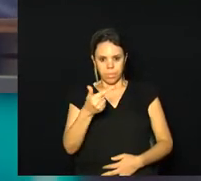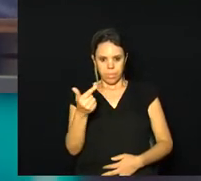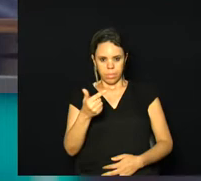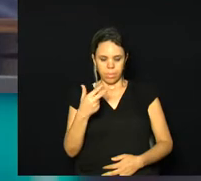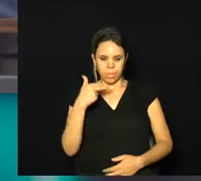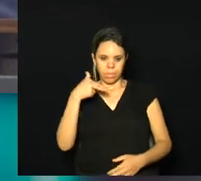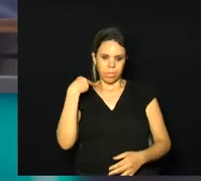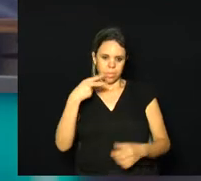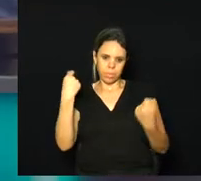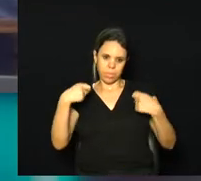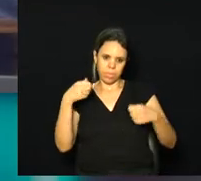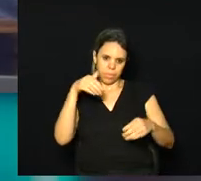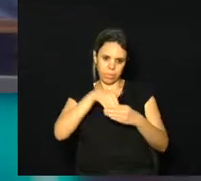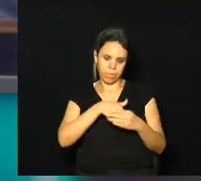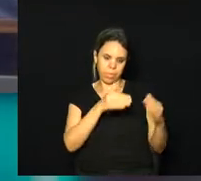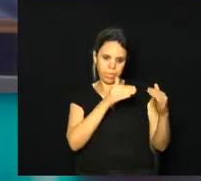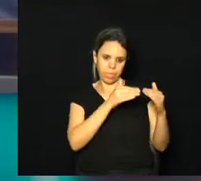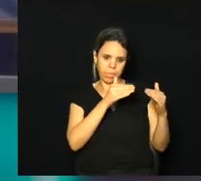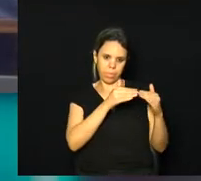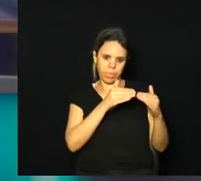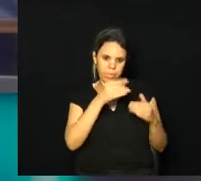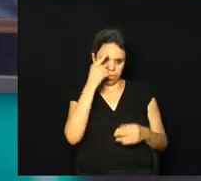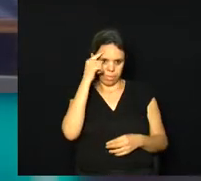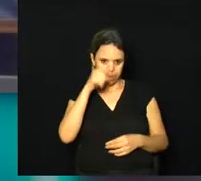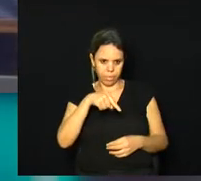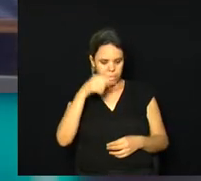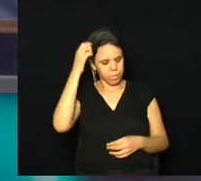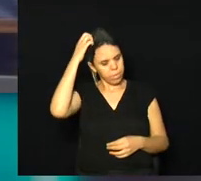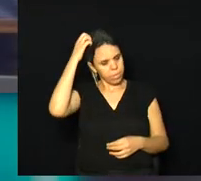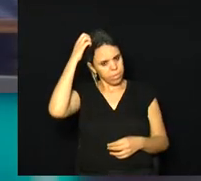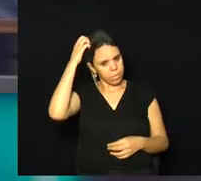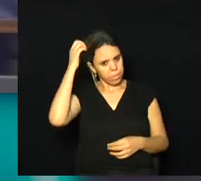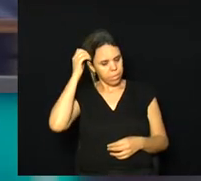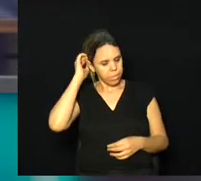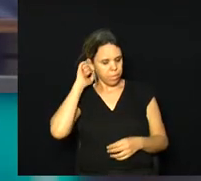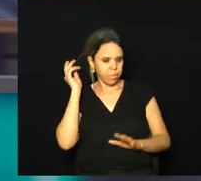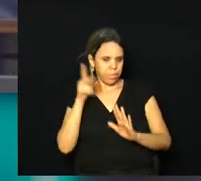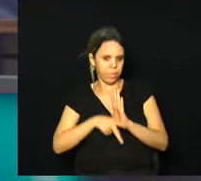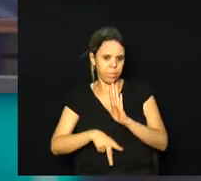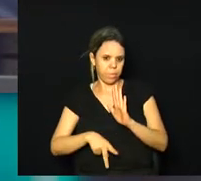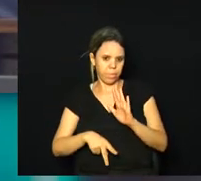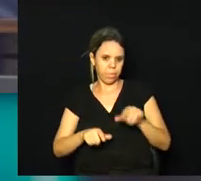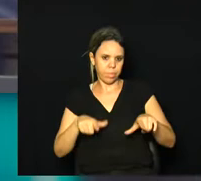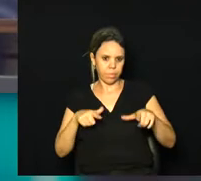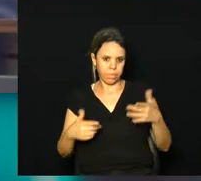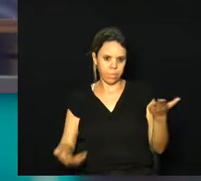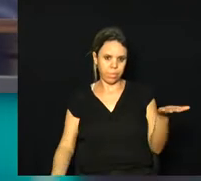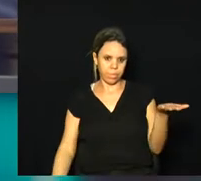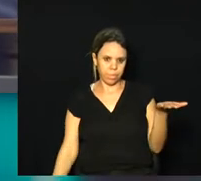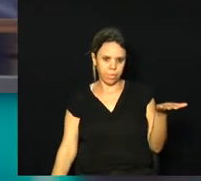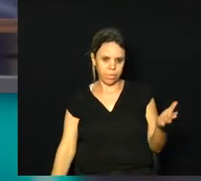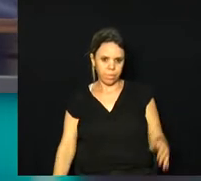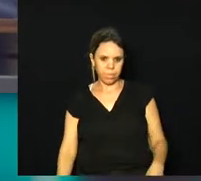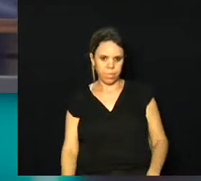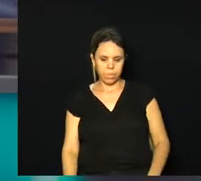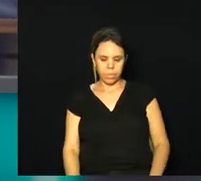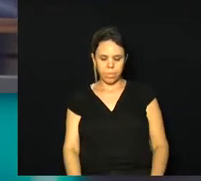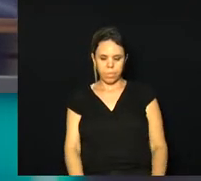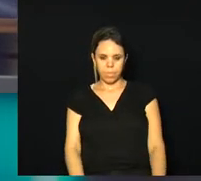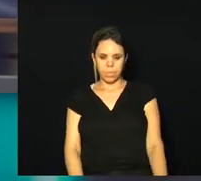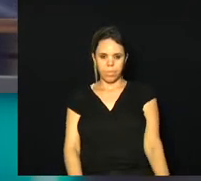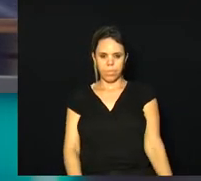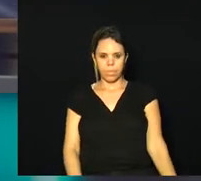vereadores concordarem com a ideia do projeto em questão. E aqui